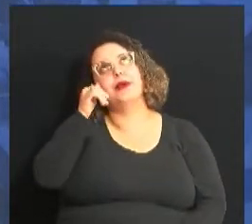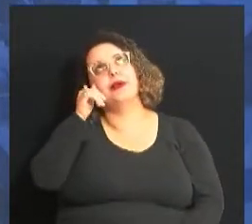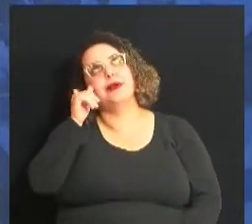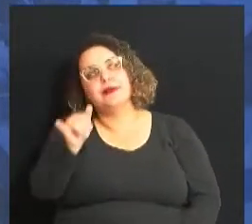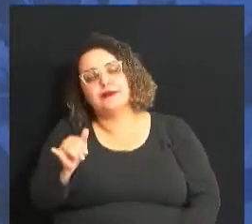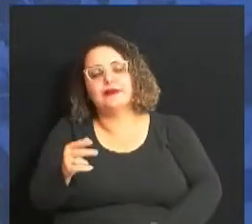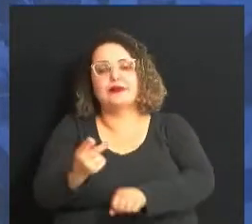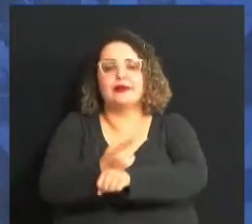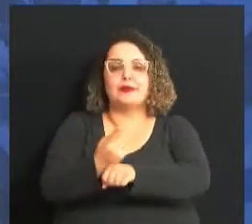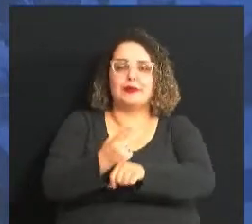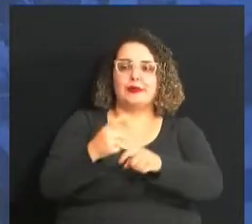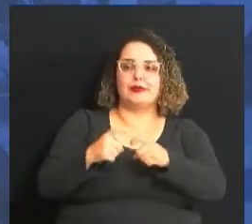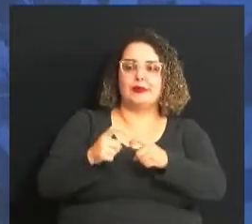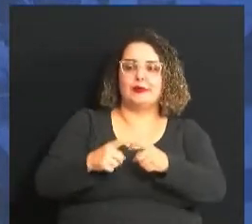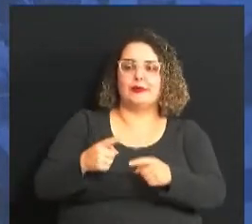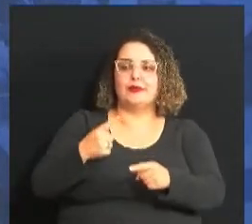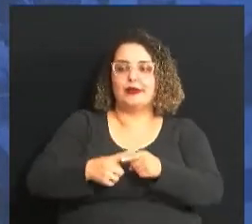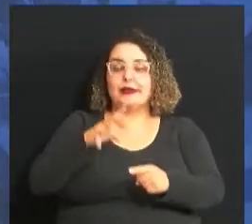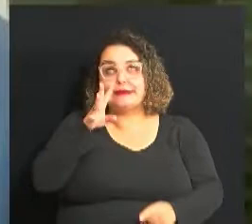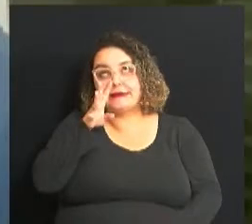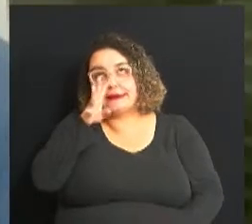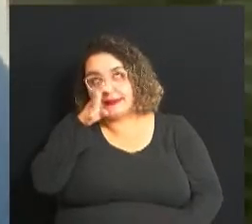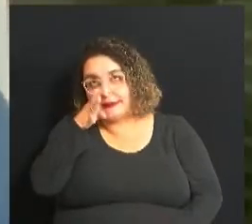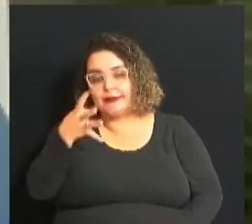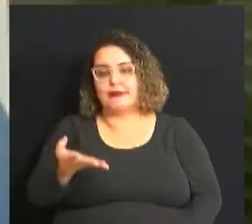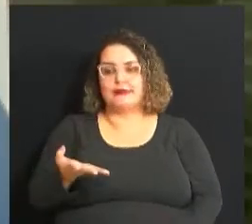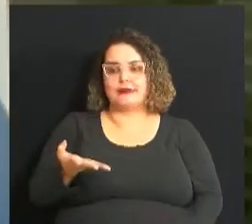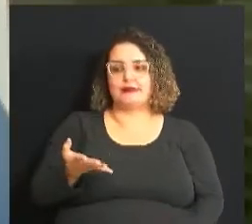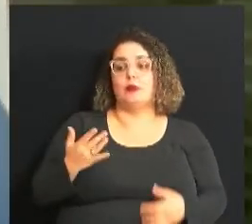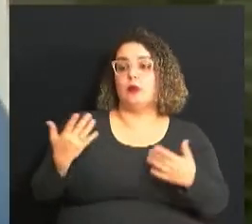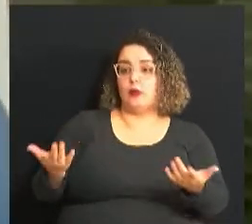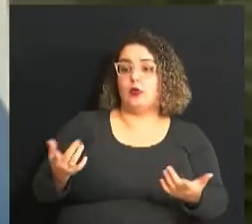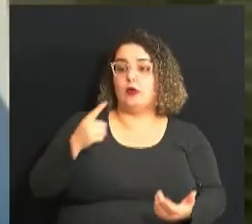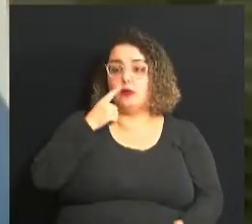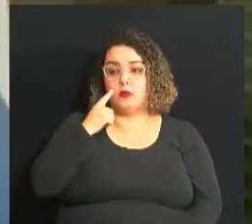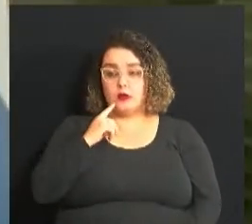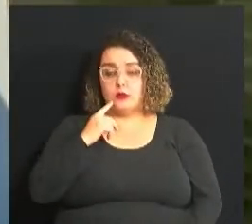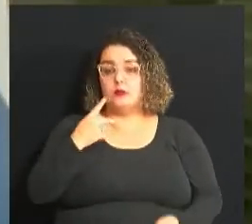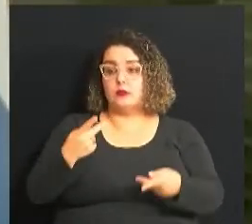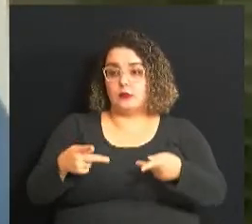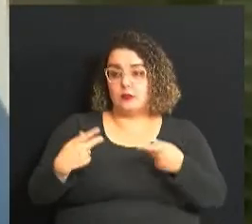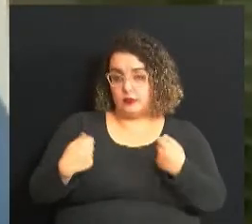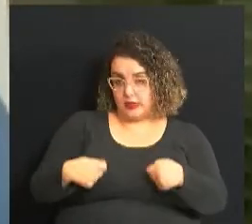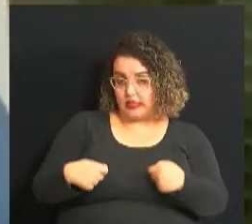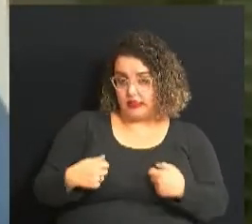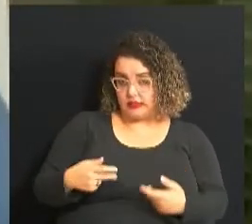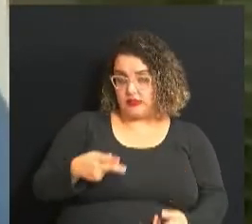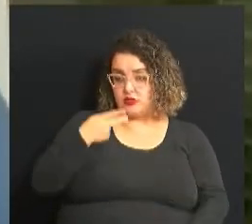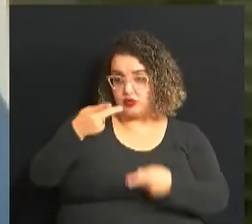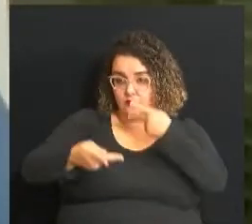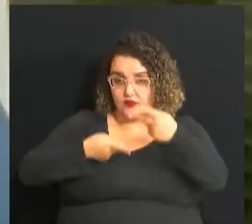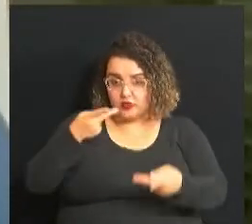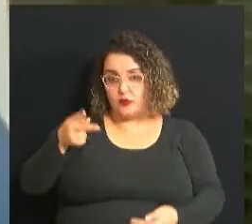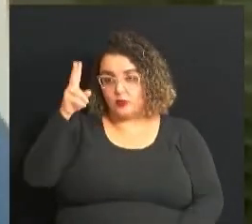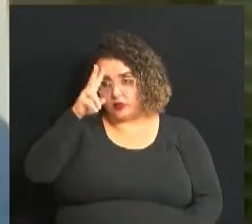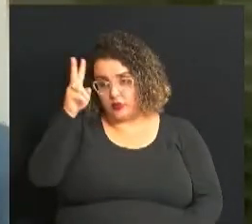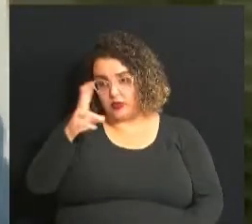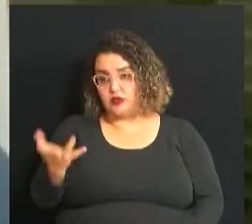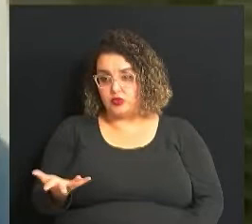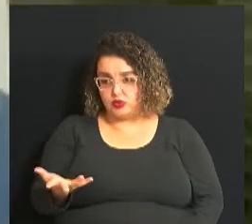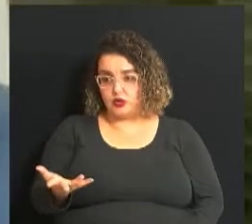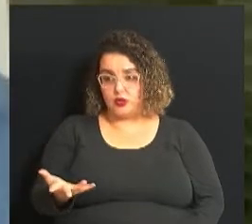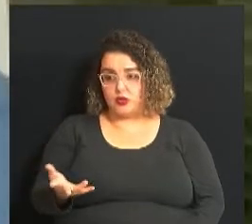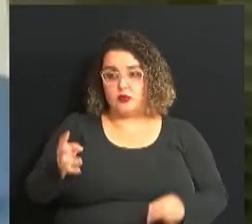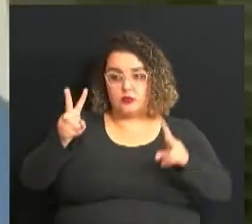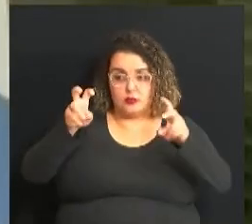médica? Bom, Viviane, eu preciso contar uma história que é uma teoria nossa em relação a essa questão, porque o que você está falando é